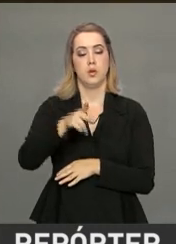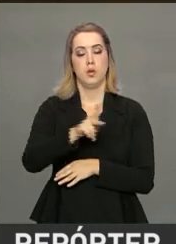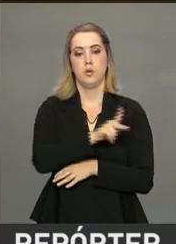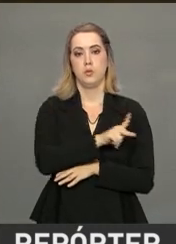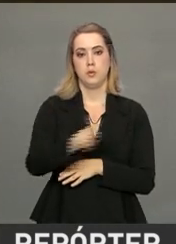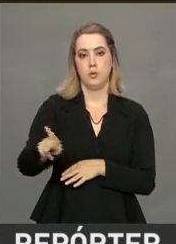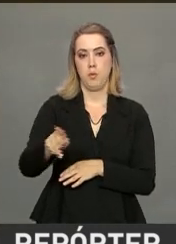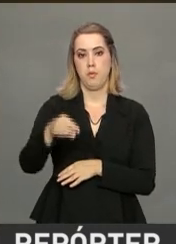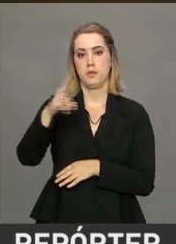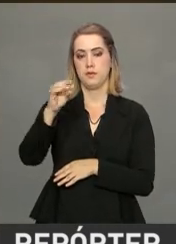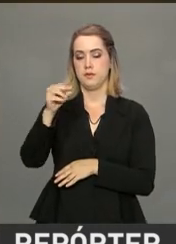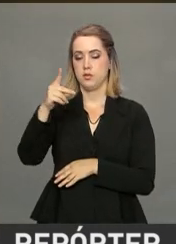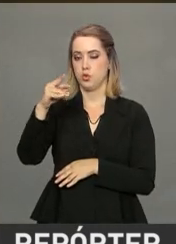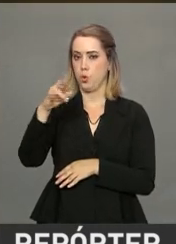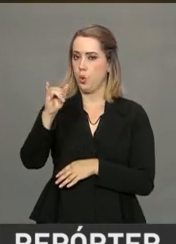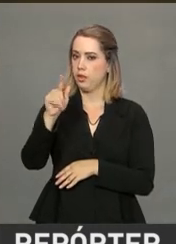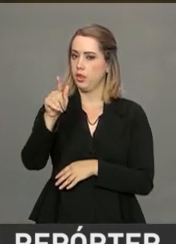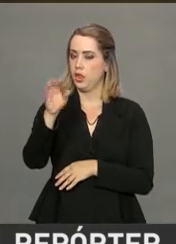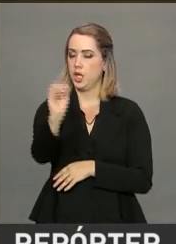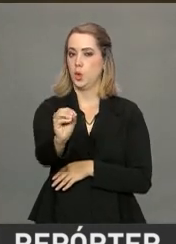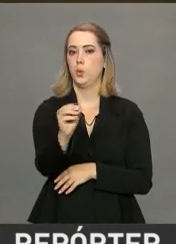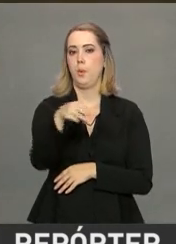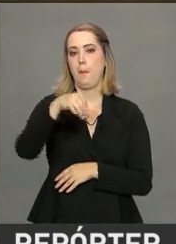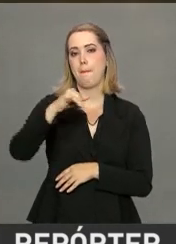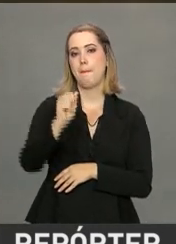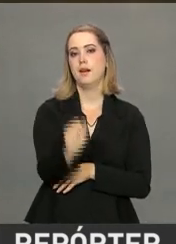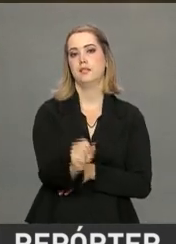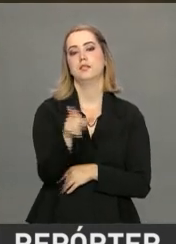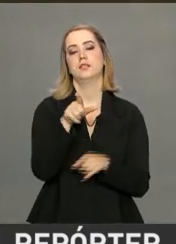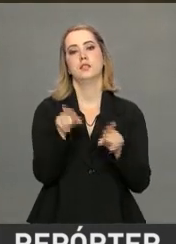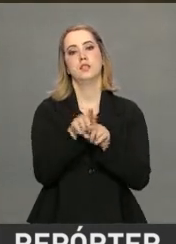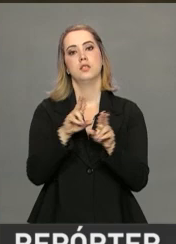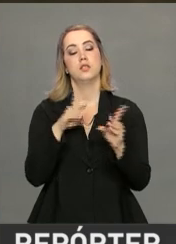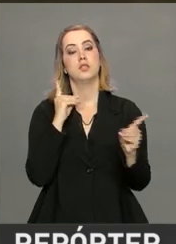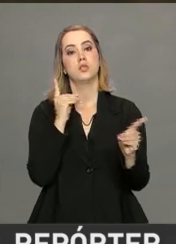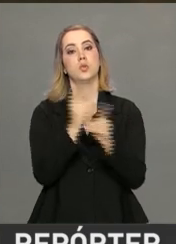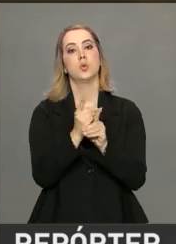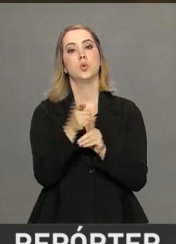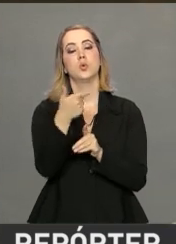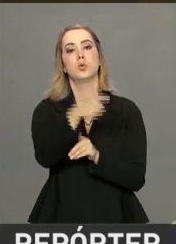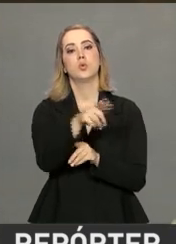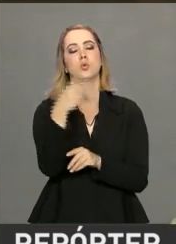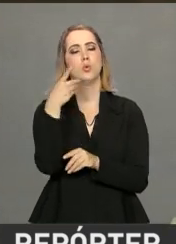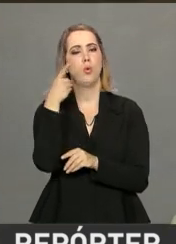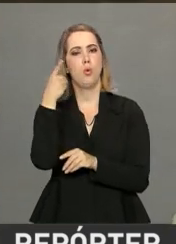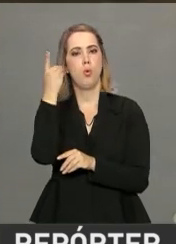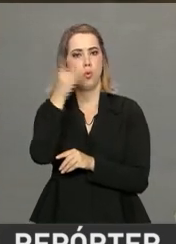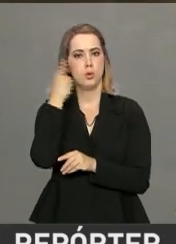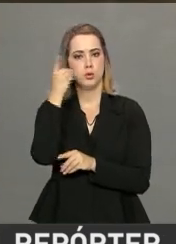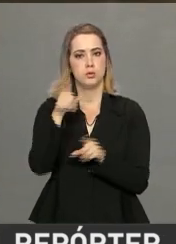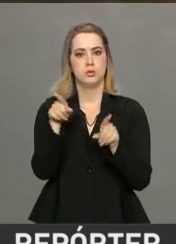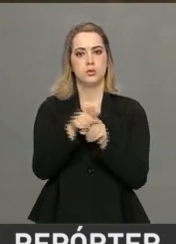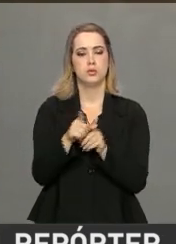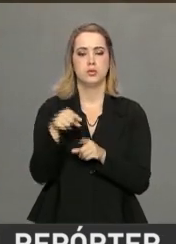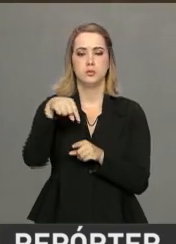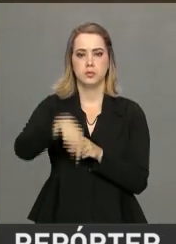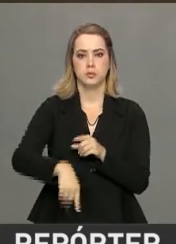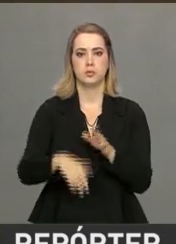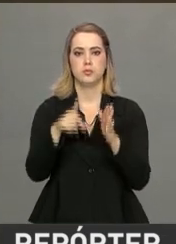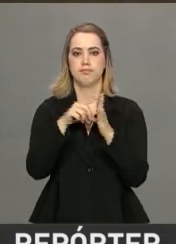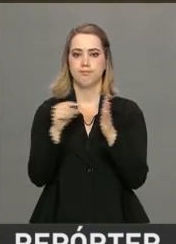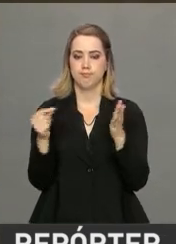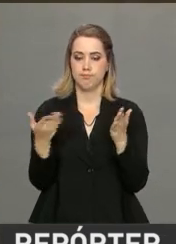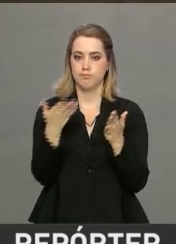rodrigo maia recebe às cinco da tarde o deputado federal alegria e outros parlamentares aqui no gabinete da